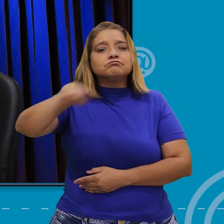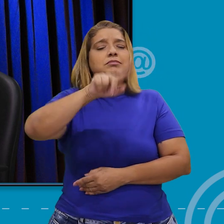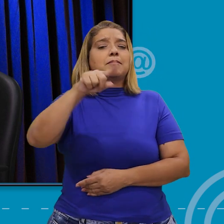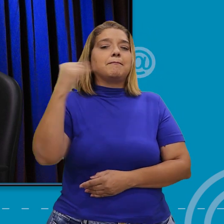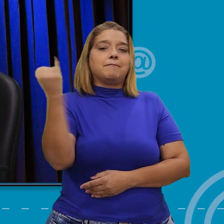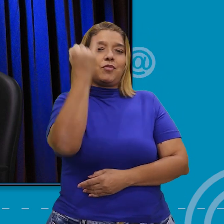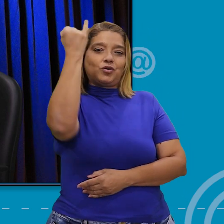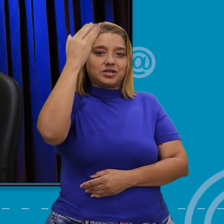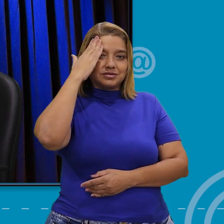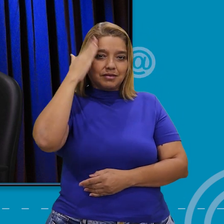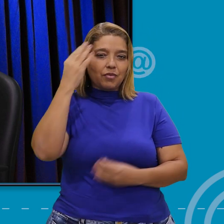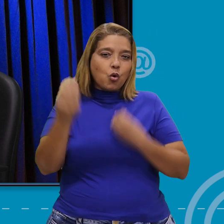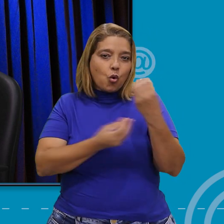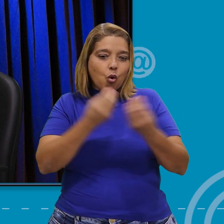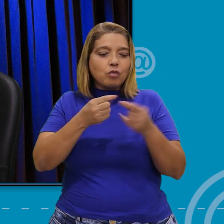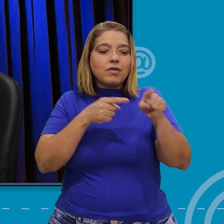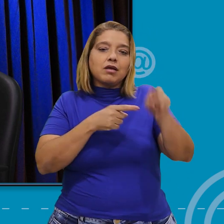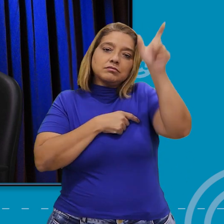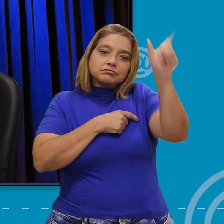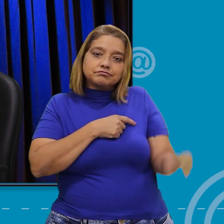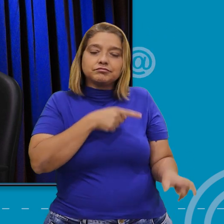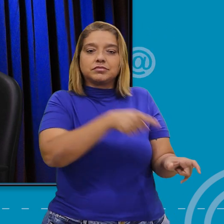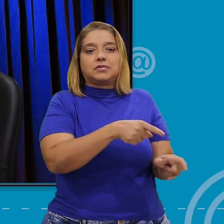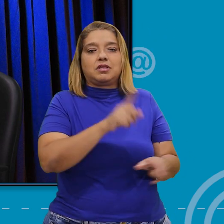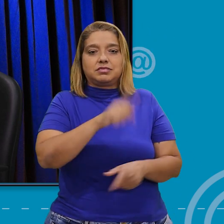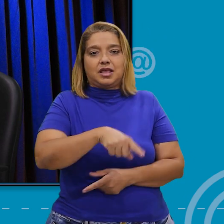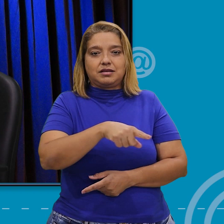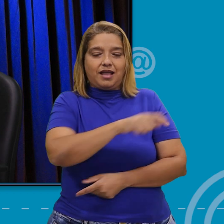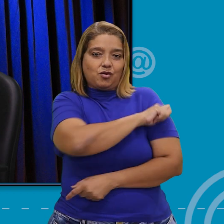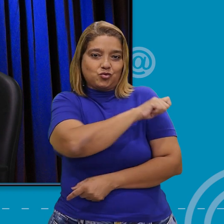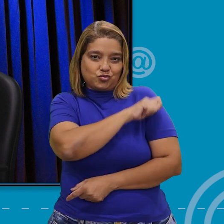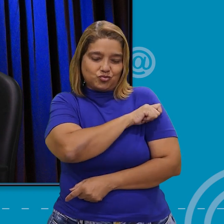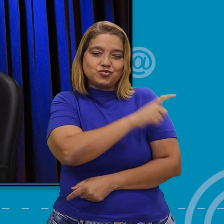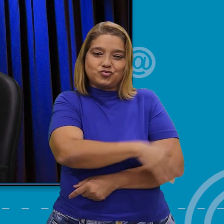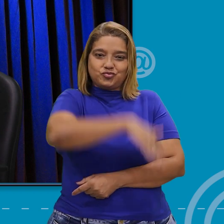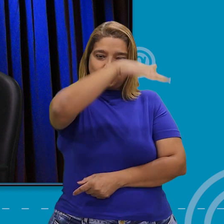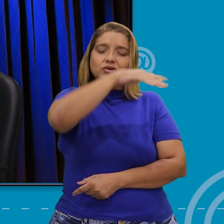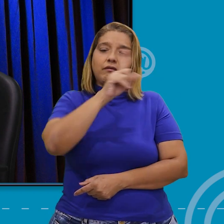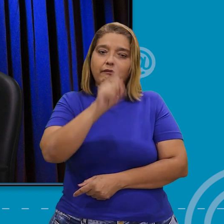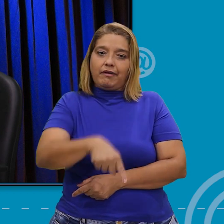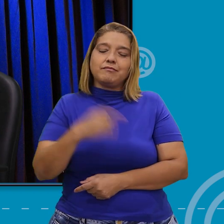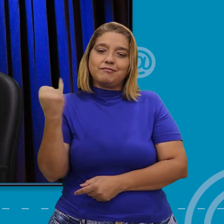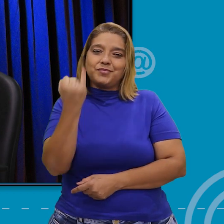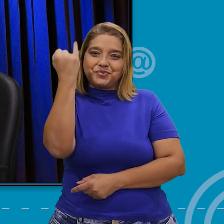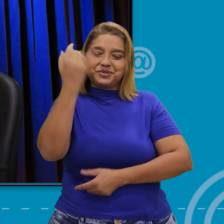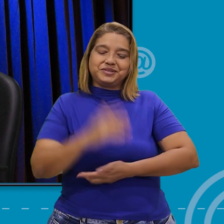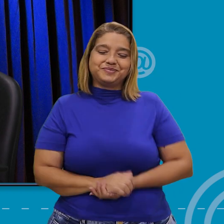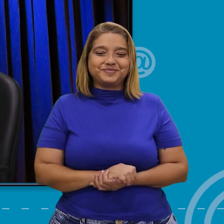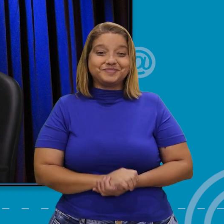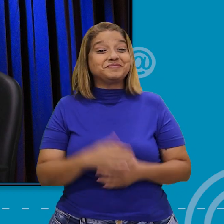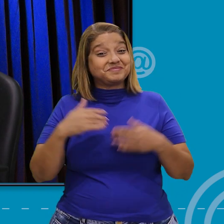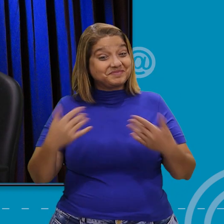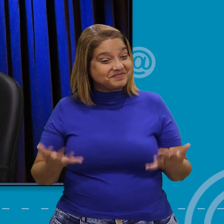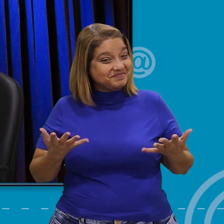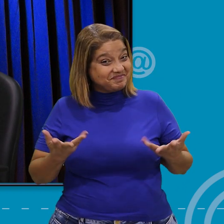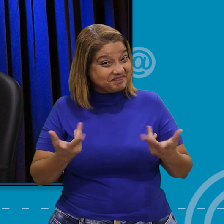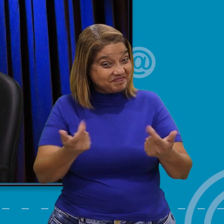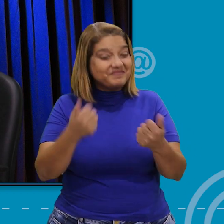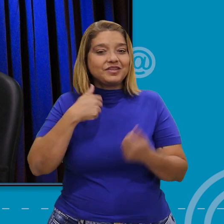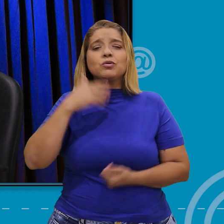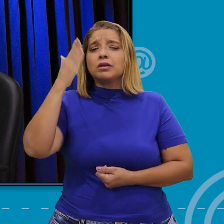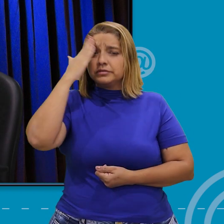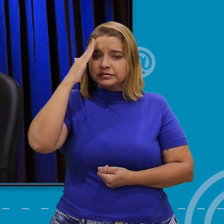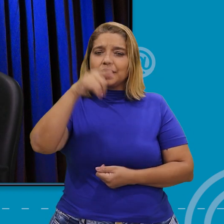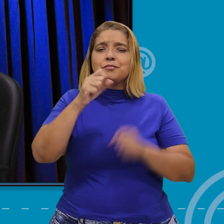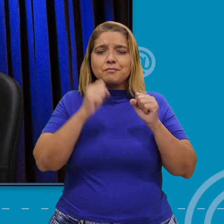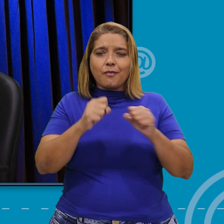de extrema importância para o indivíduo que está em formação. Então faz toda a diferença. Nossa, que coisa